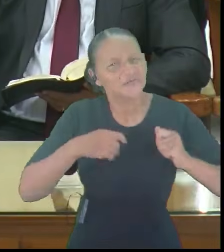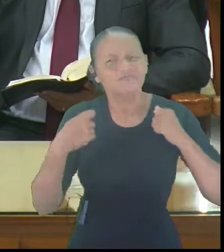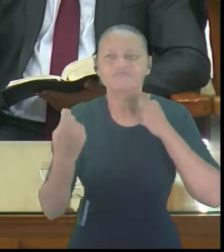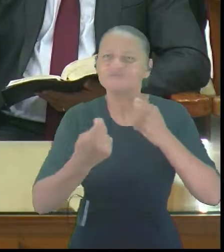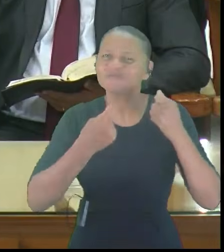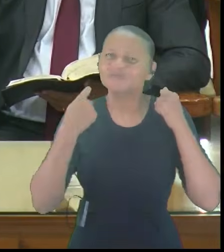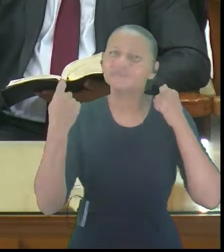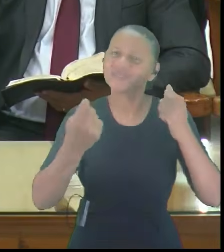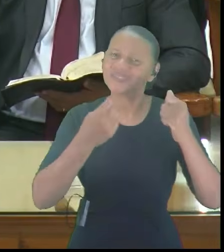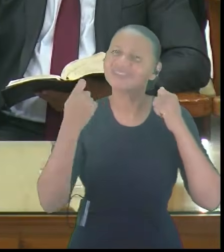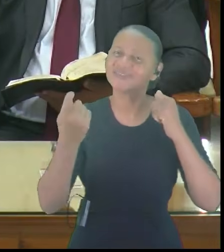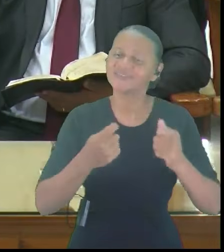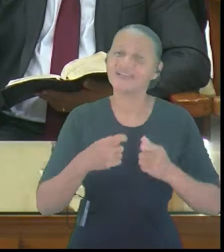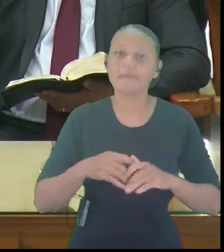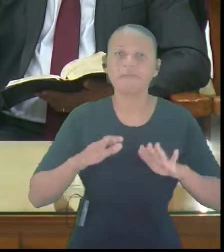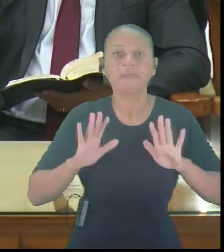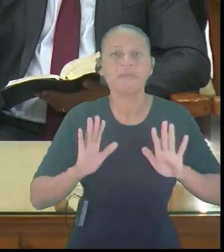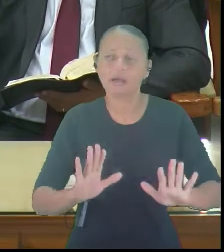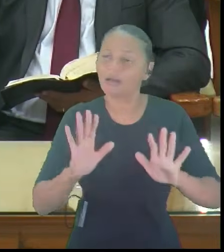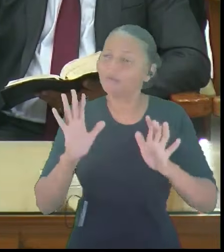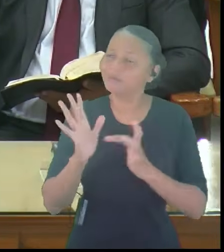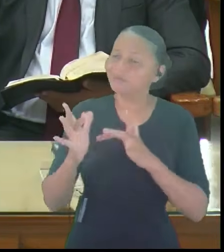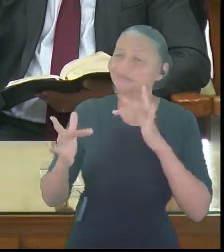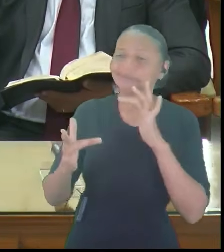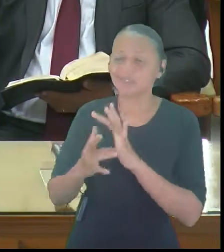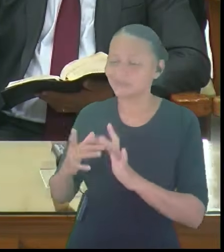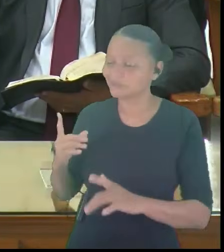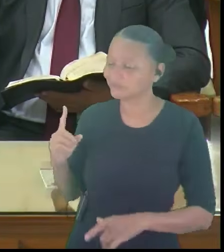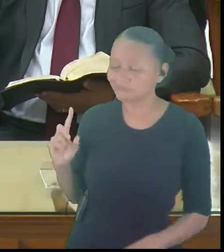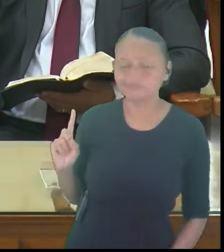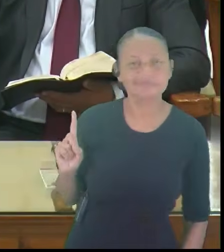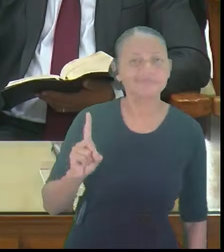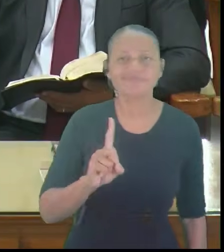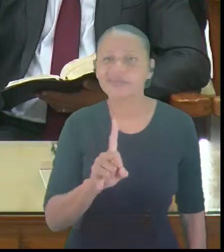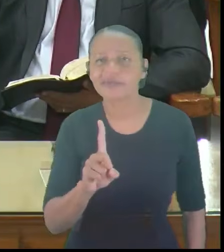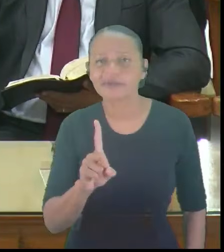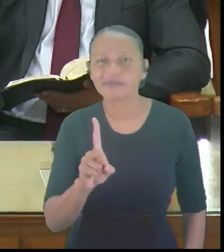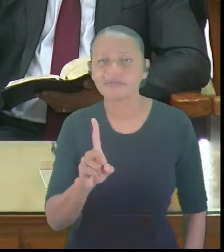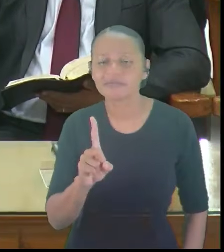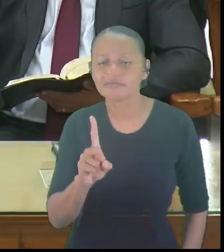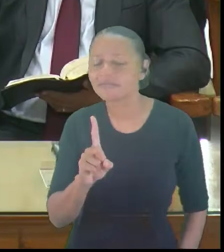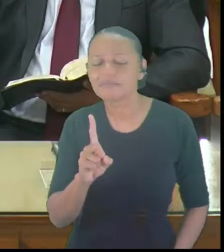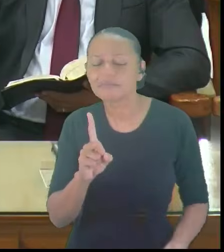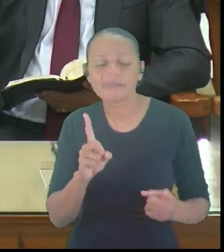Aleluia. Mas Jesus veio para quem?